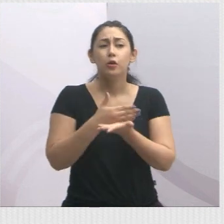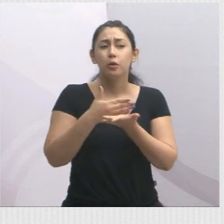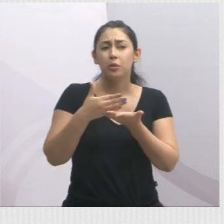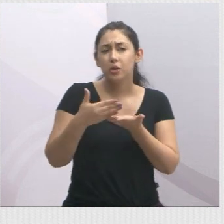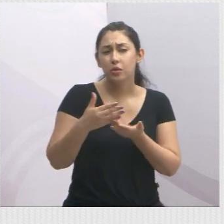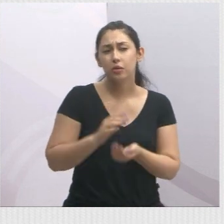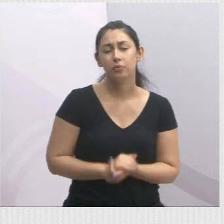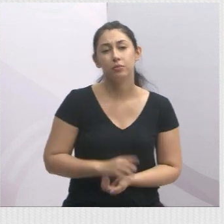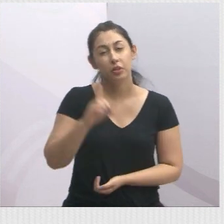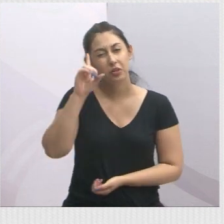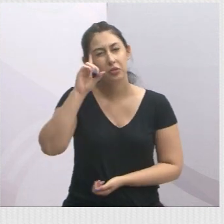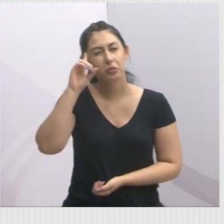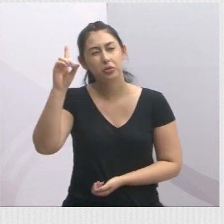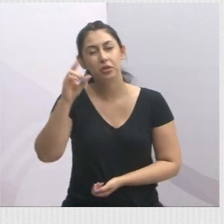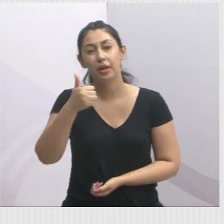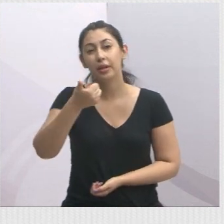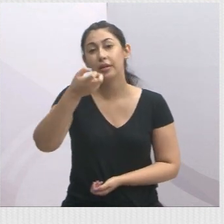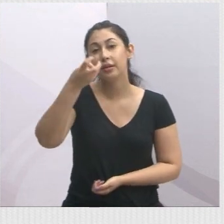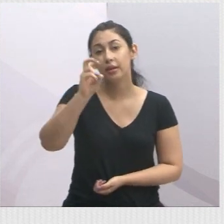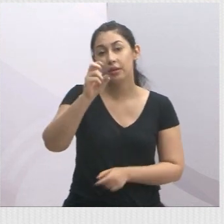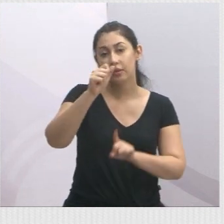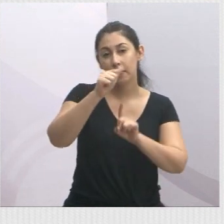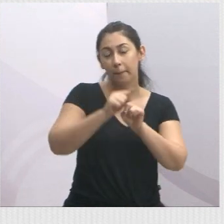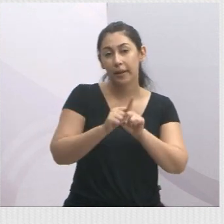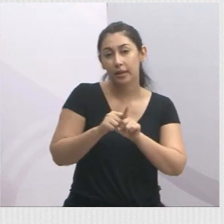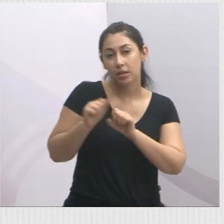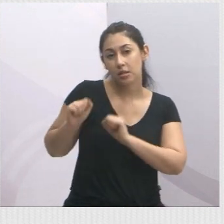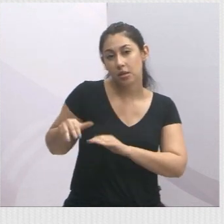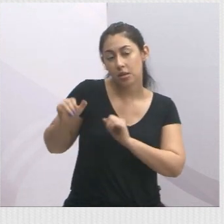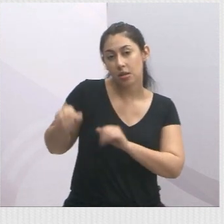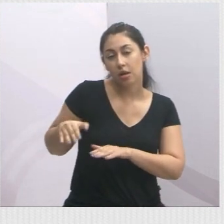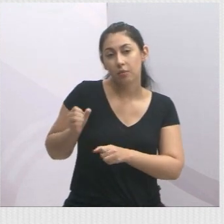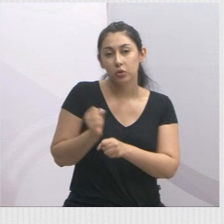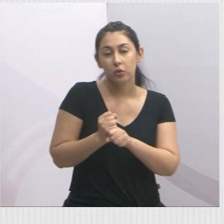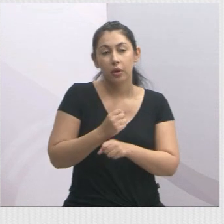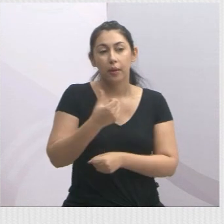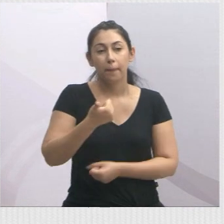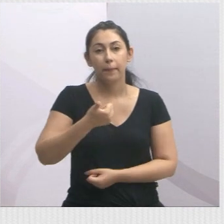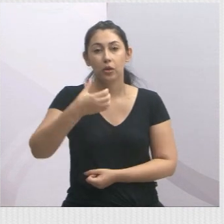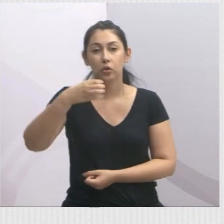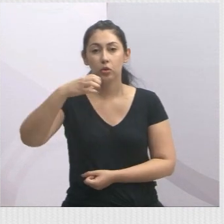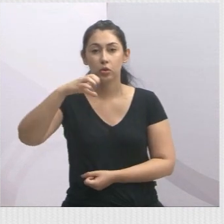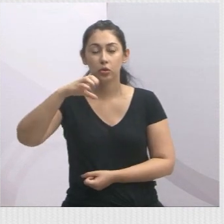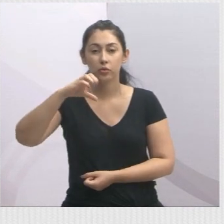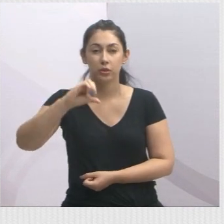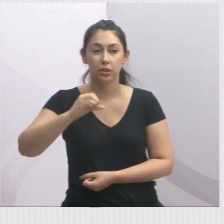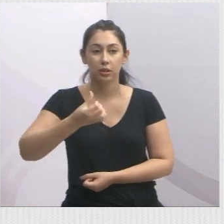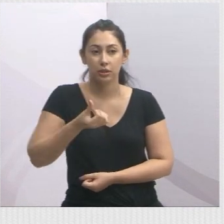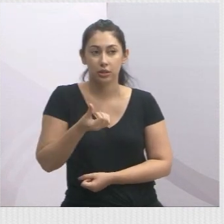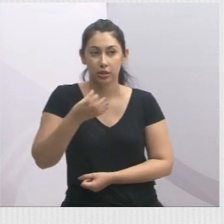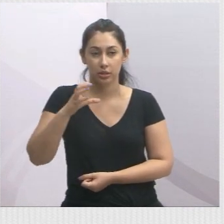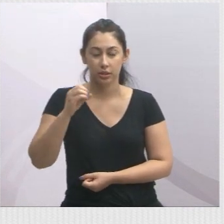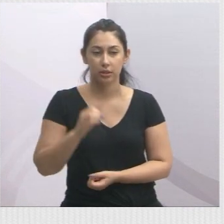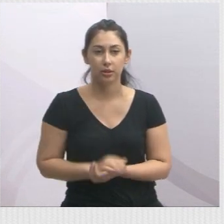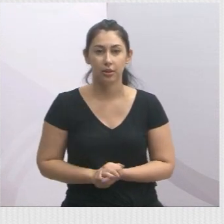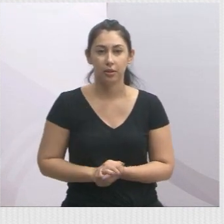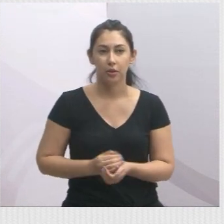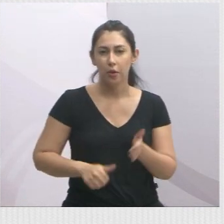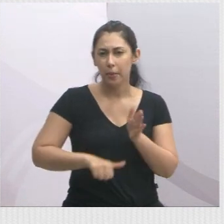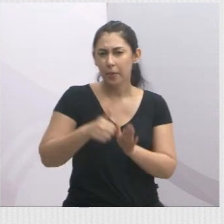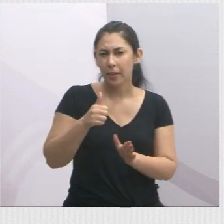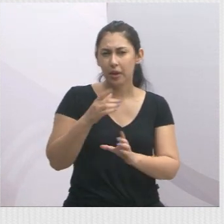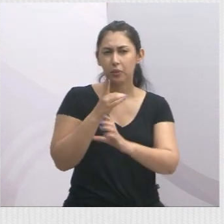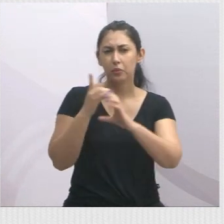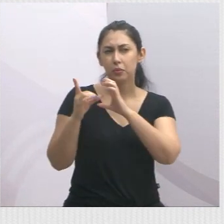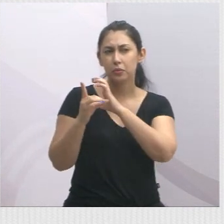no dia 15 de setembro de 1960, com o seu primeiro culto em